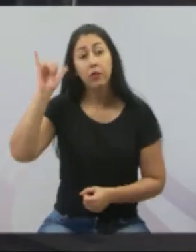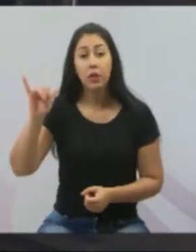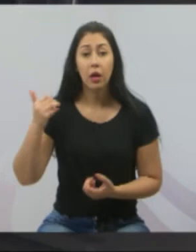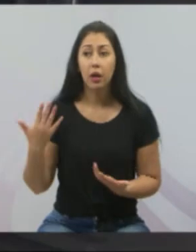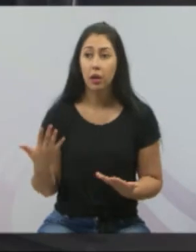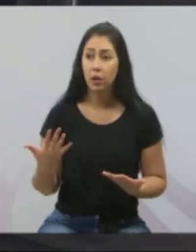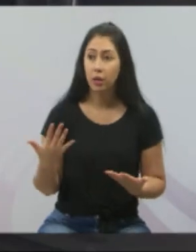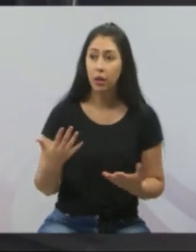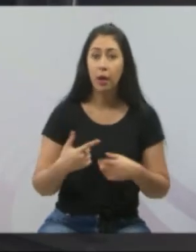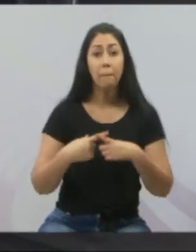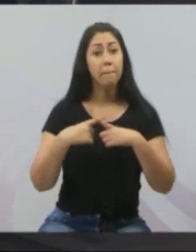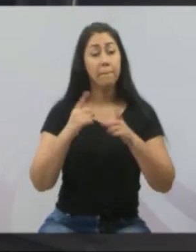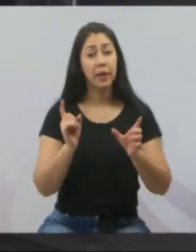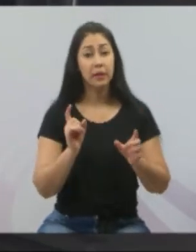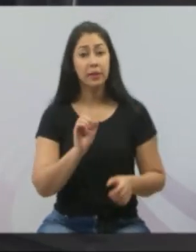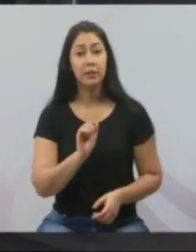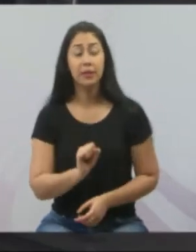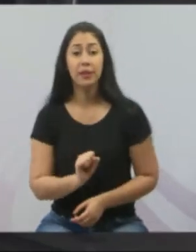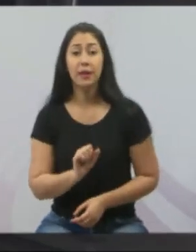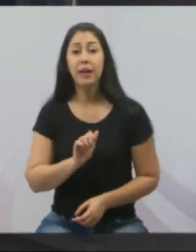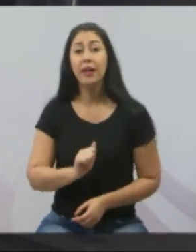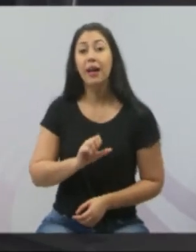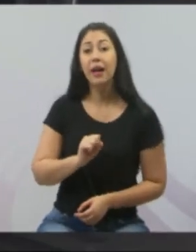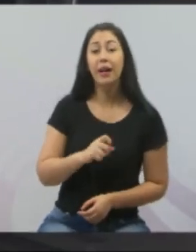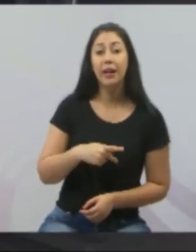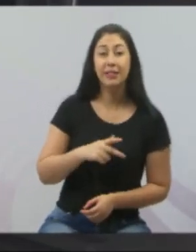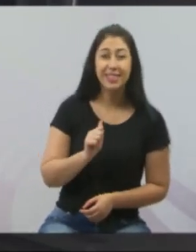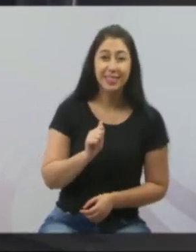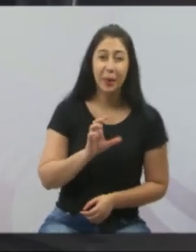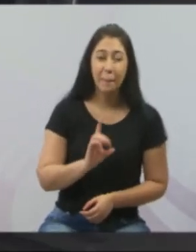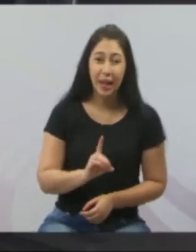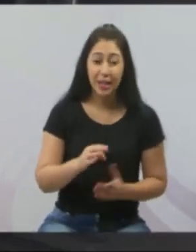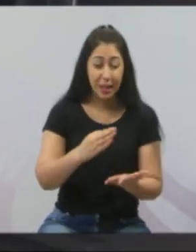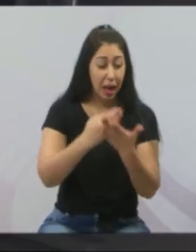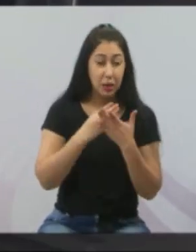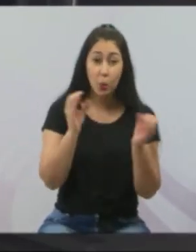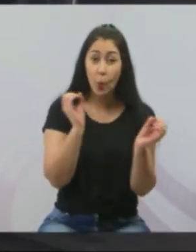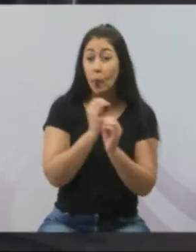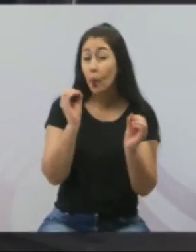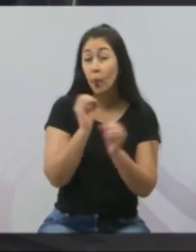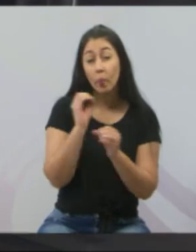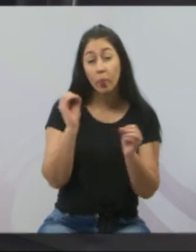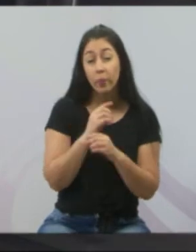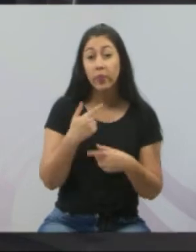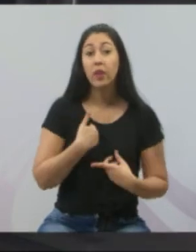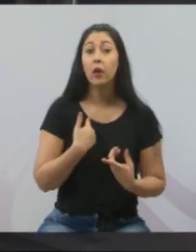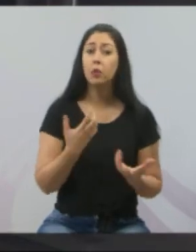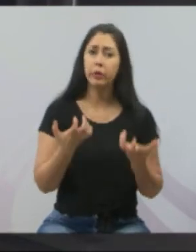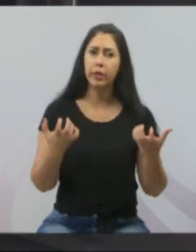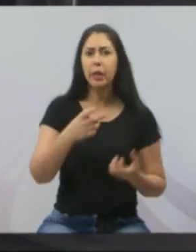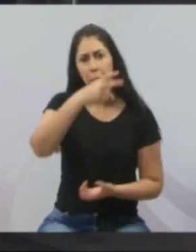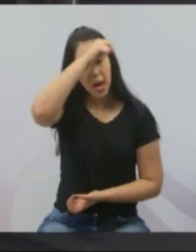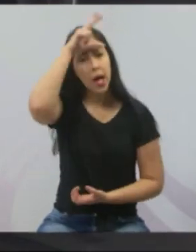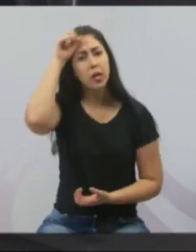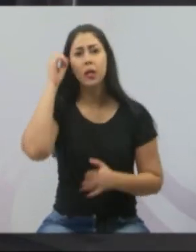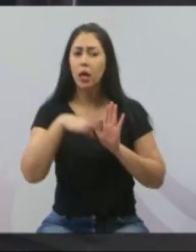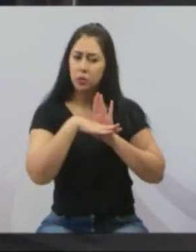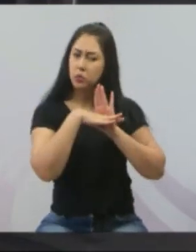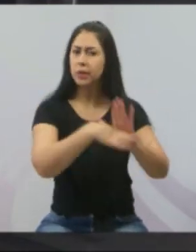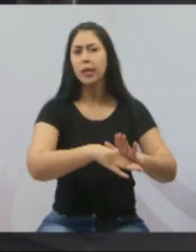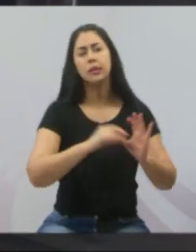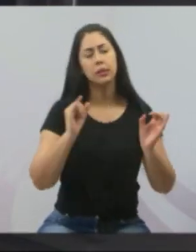as formalidades regimentais, seja oficiada a concessionária CCR Nova Dutra, solicitando melhoria na pintura de solo na alça de acesso